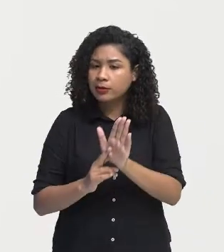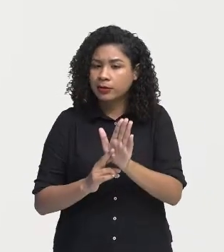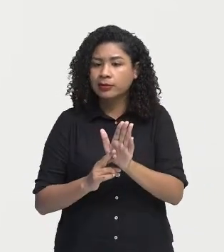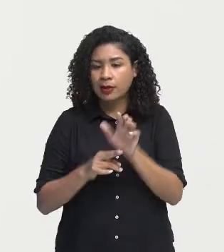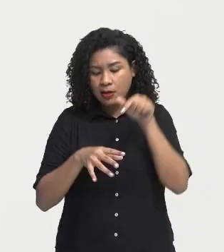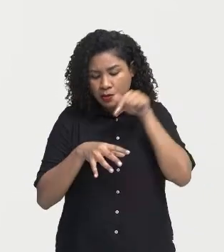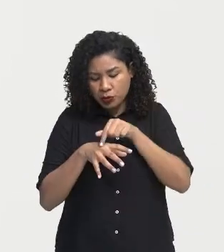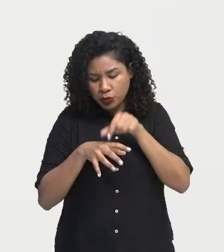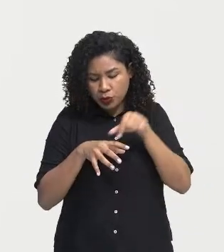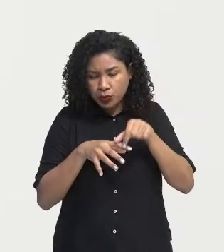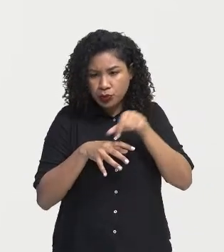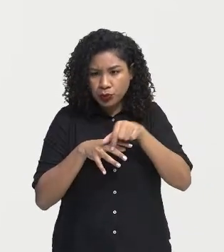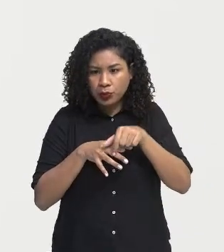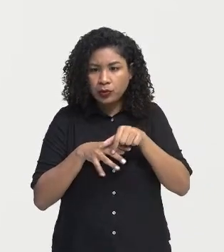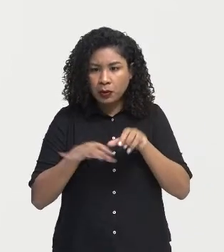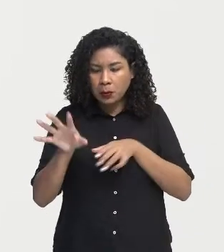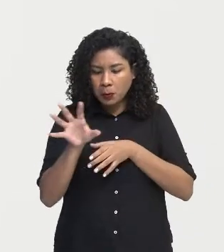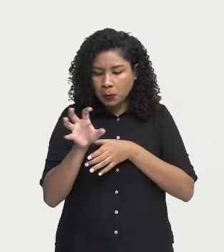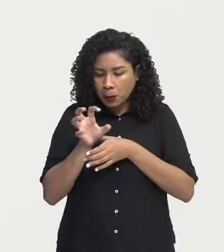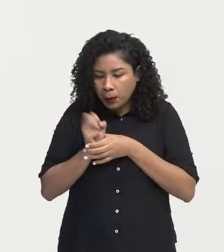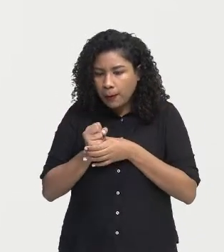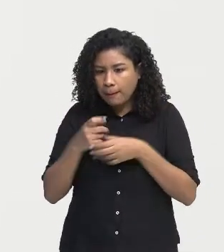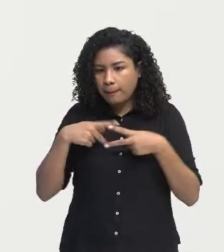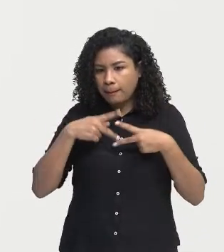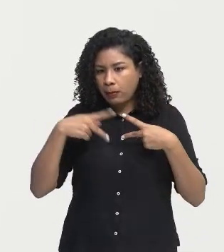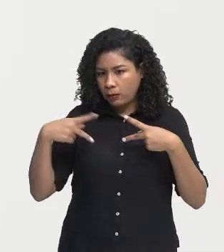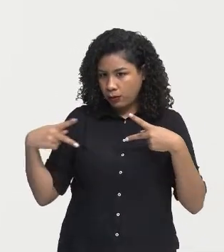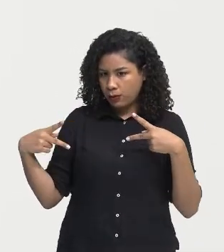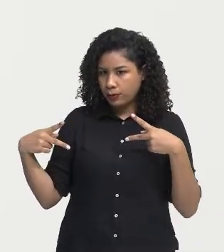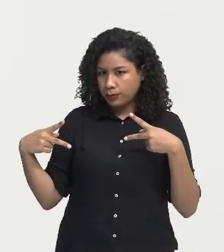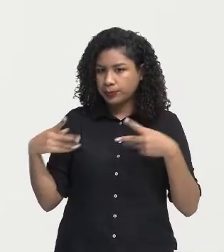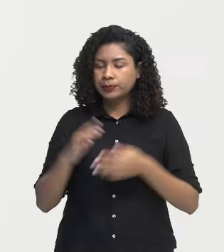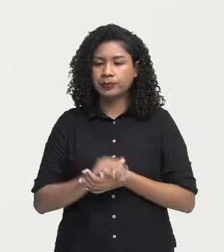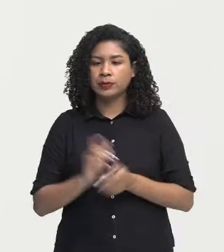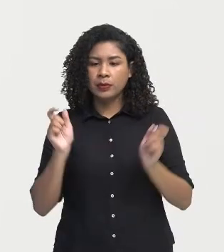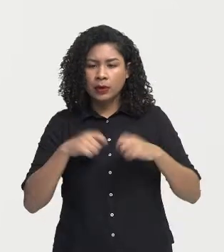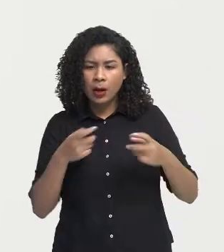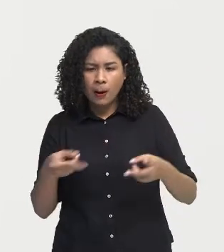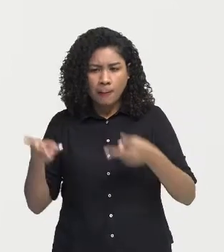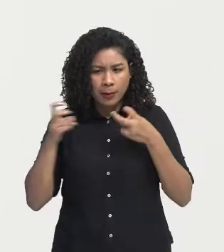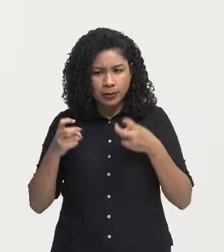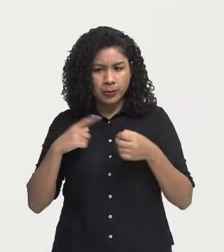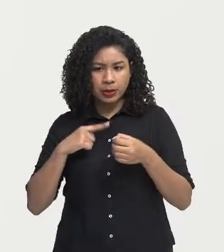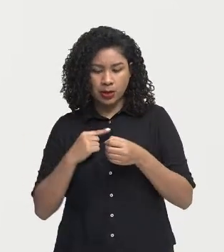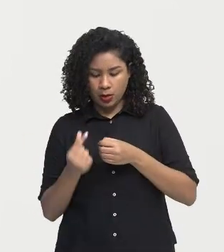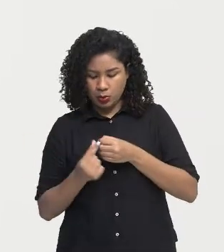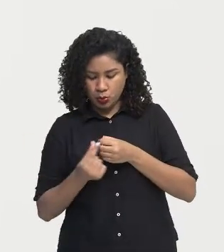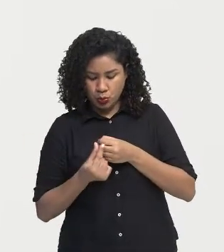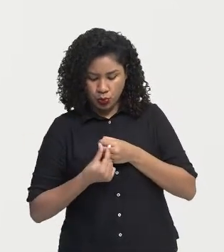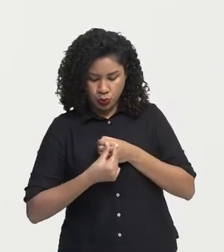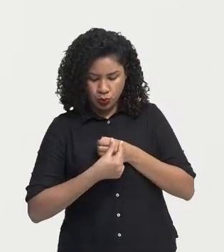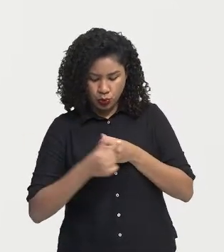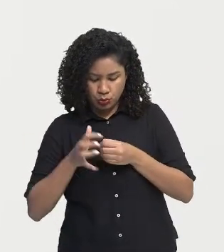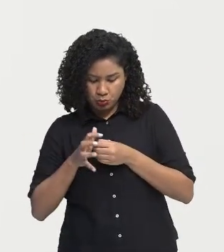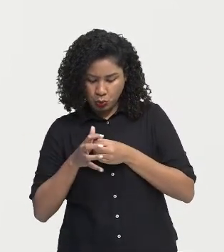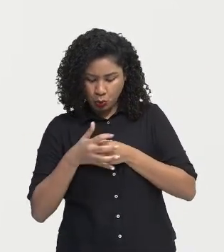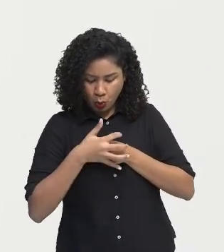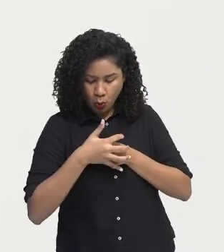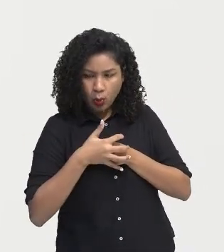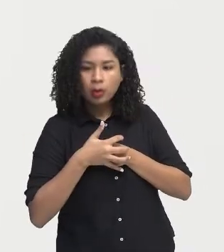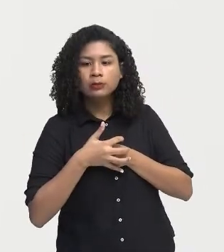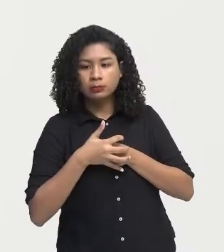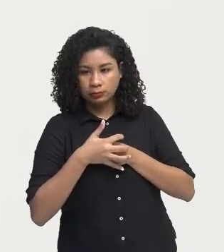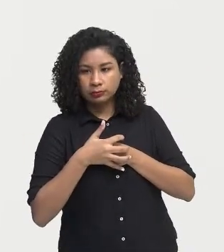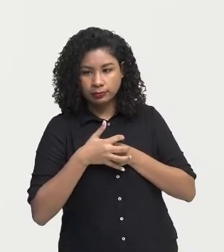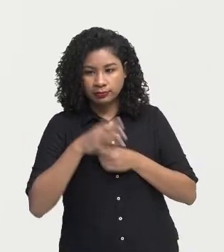que vão sintetizar proteínas. Eles podem ser encontrados aderidos no retículo endoplasmático